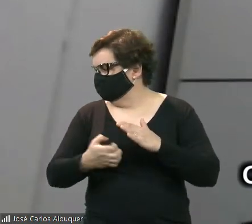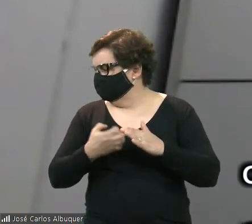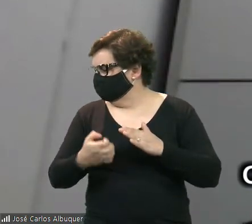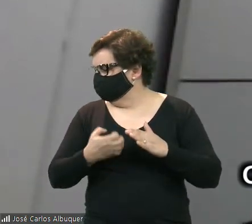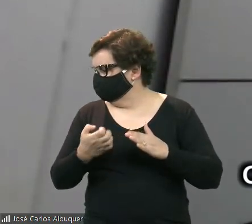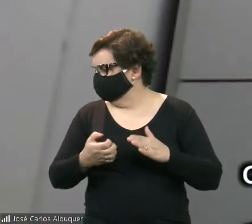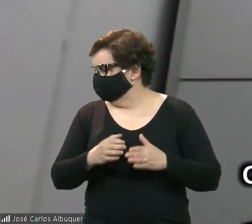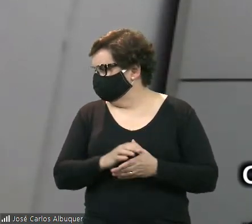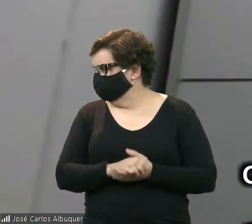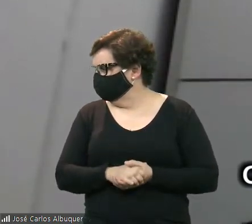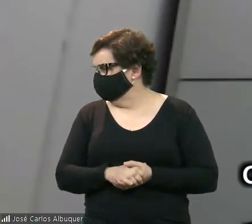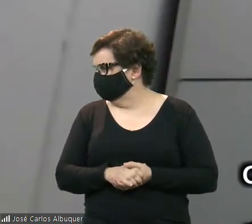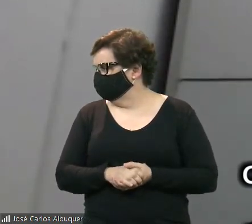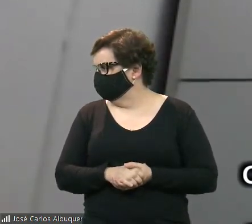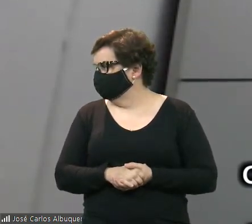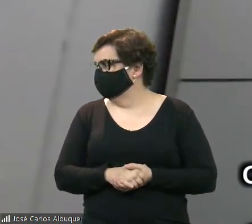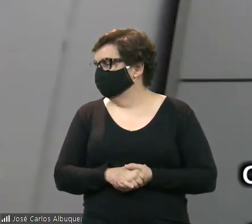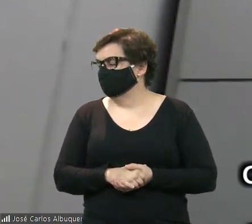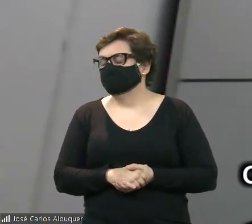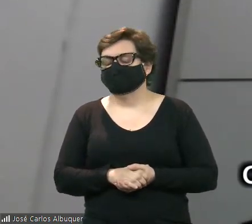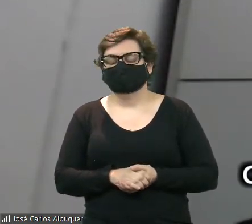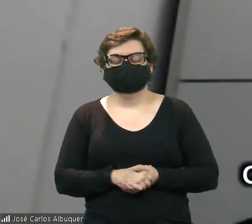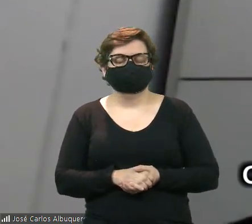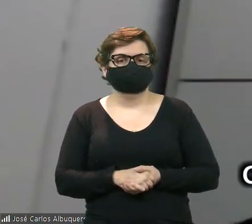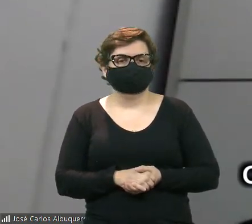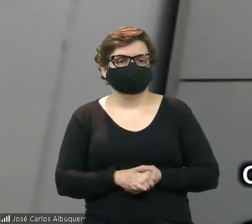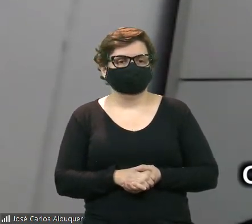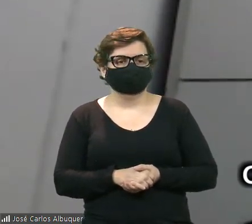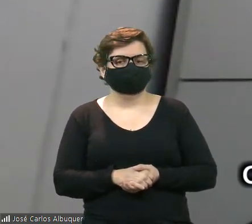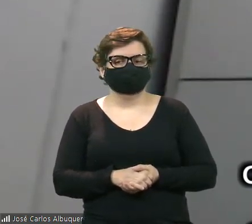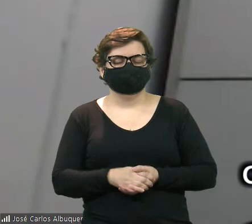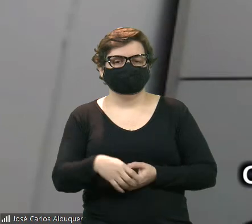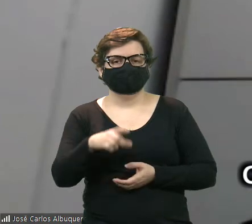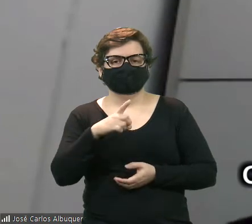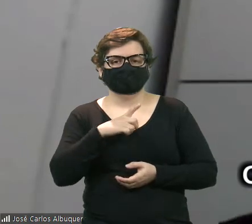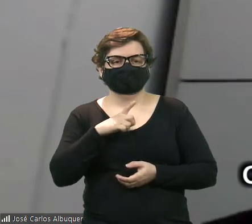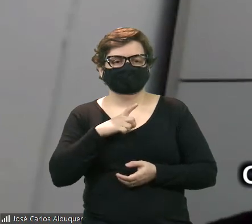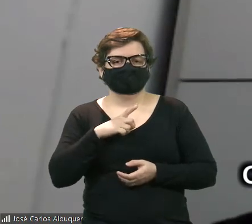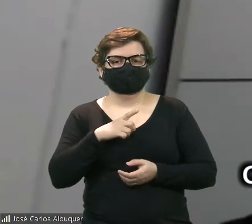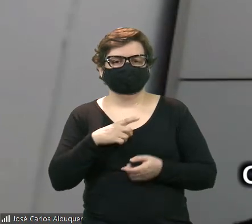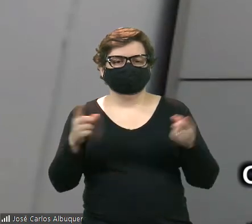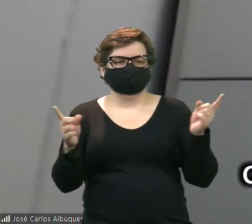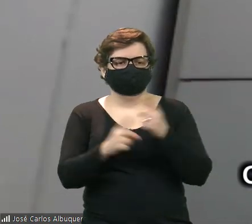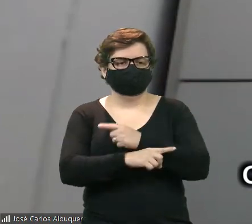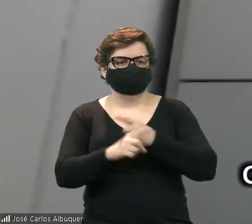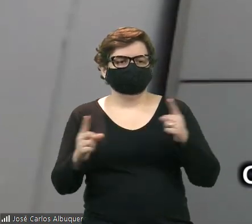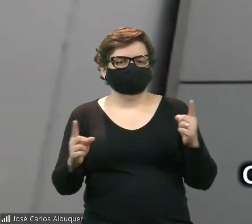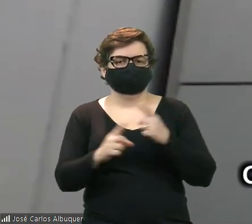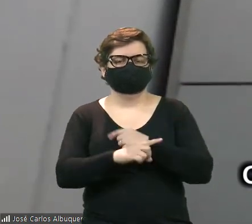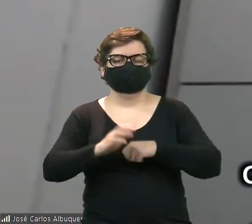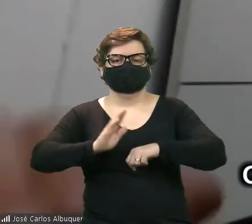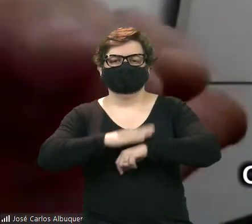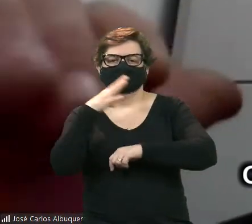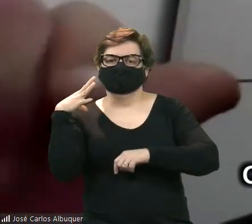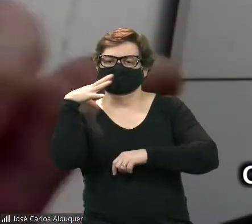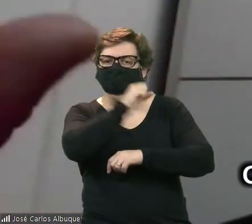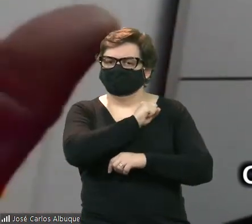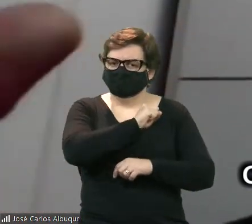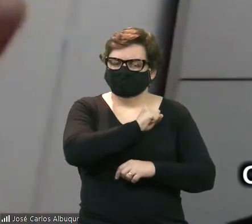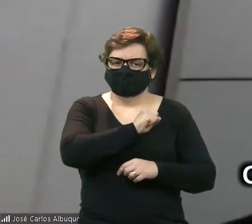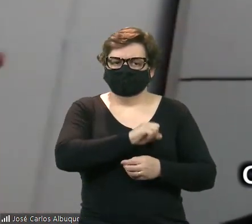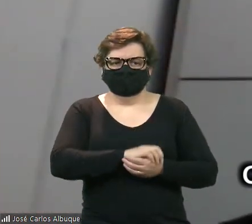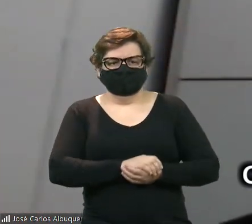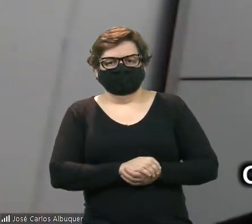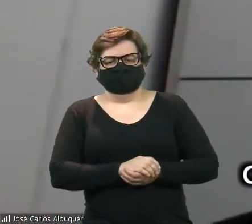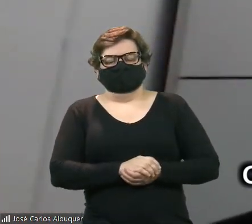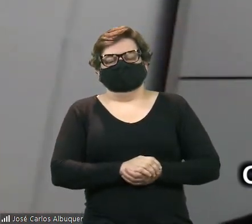possam realmente ter o seu deslocamento mais rápido e numa situação que eu